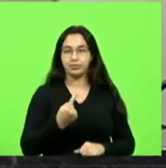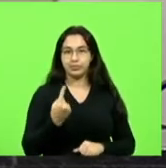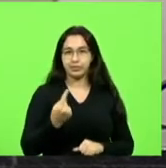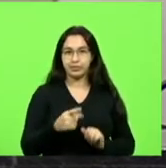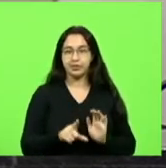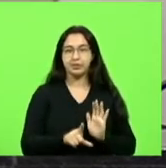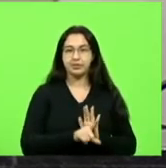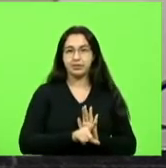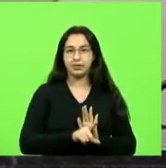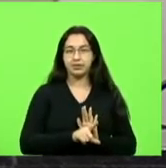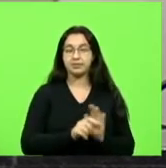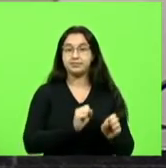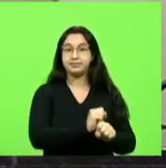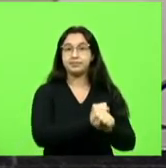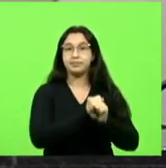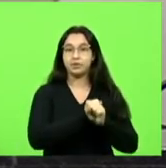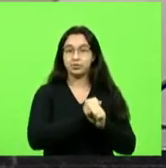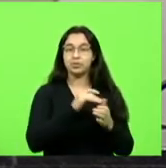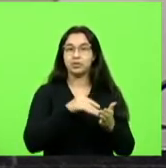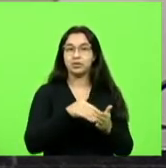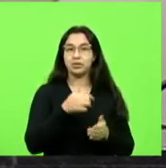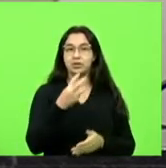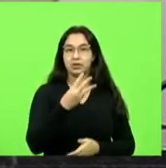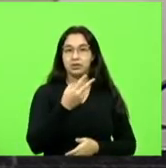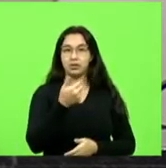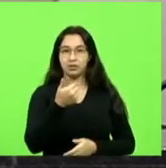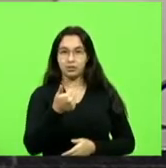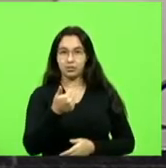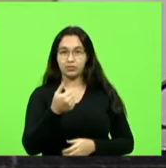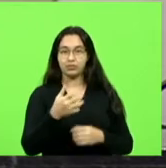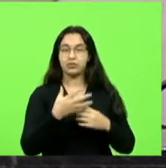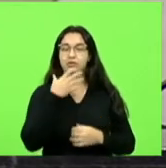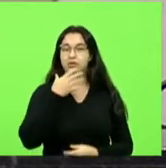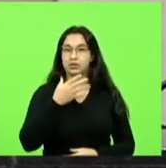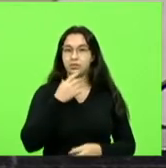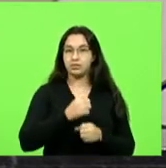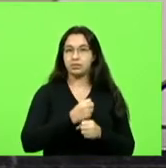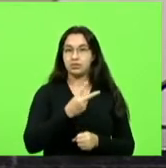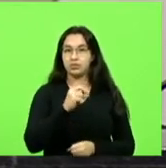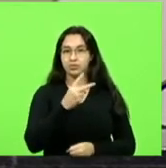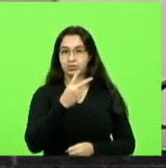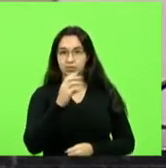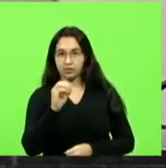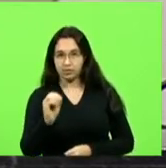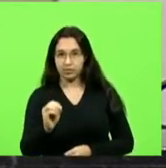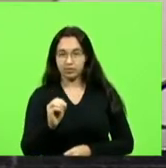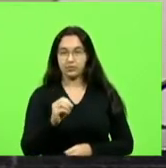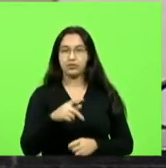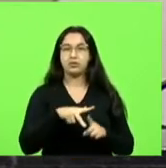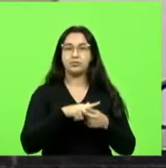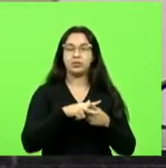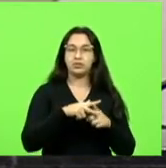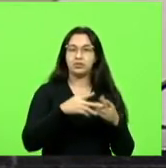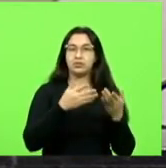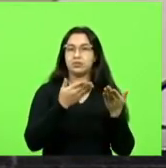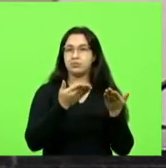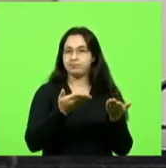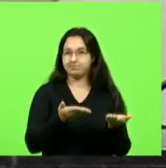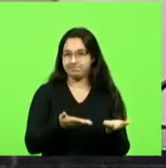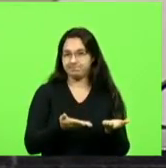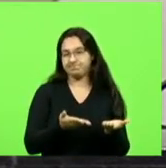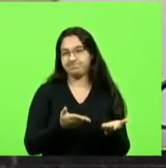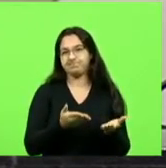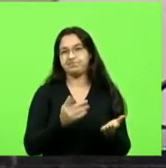2020, que suspende até o dia 31 de dezembro de 2020 a obrigatoriedade de manutenção das metas quantitativas e